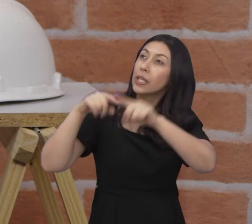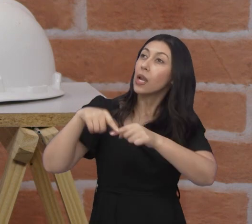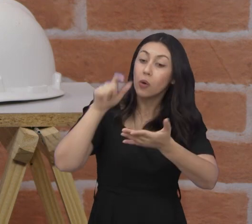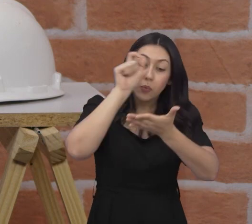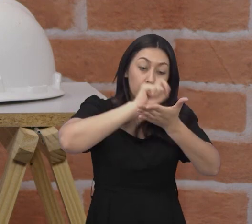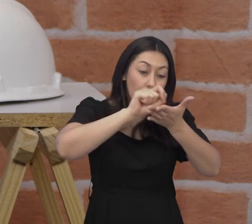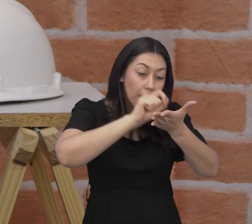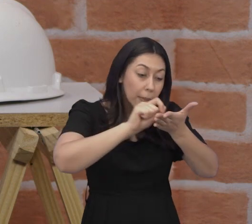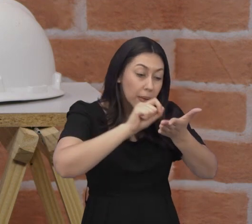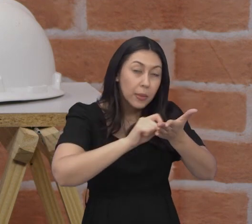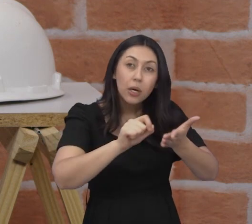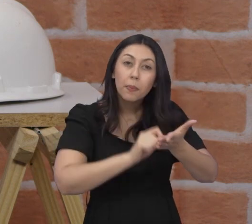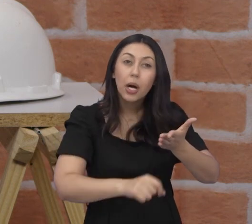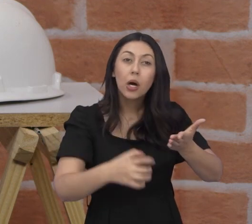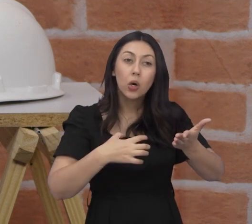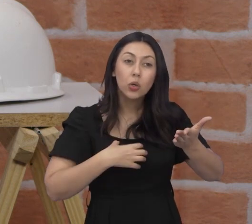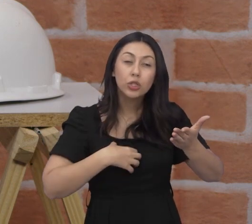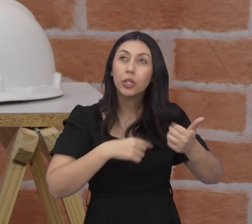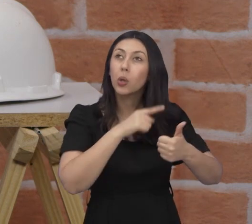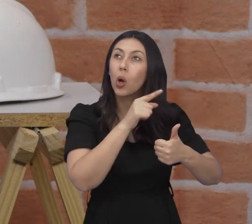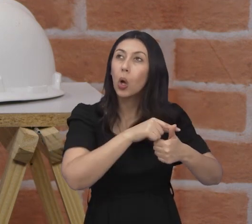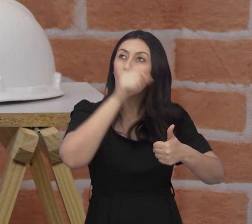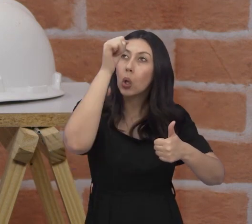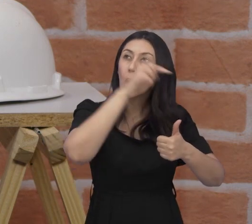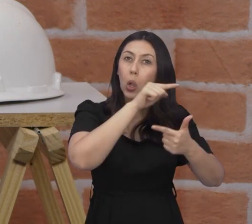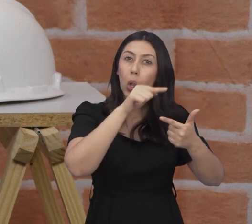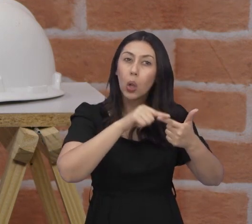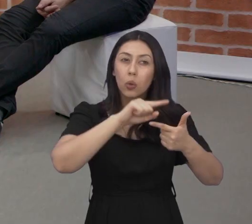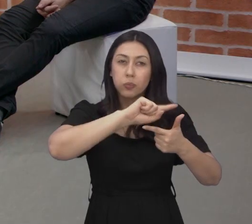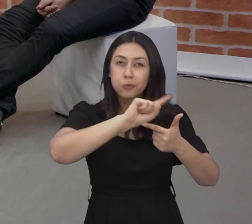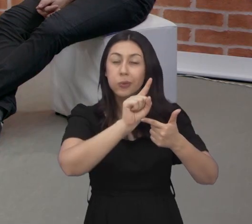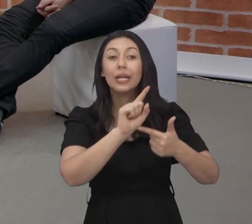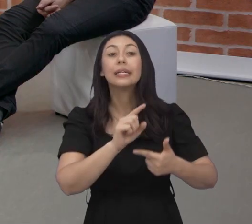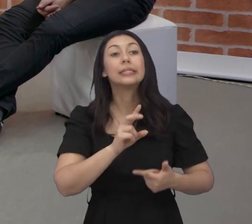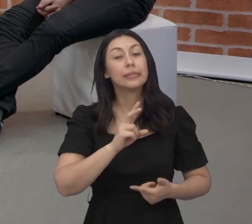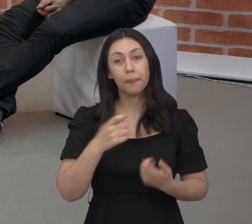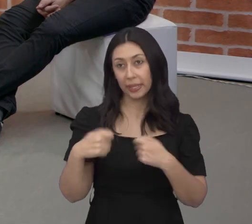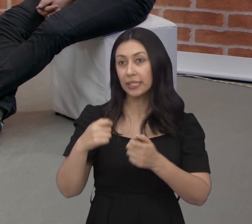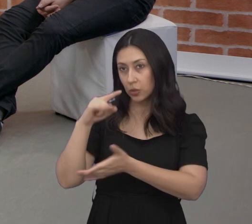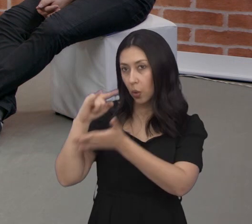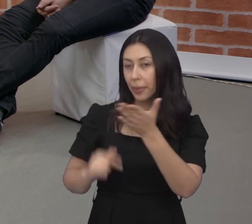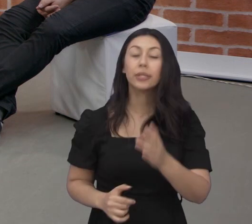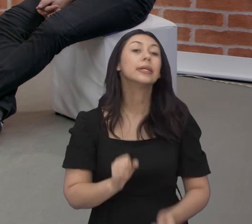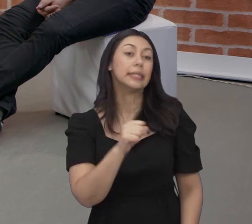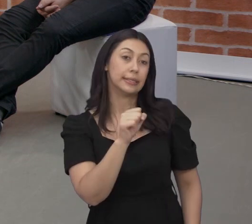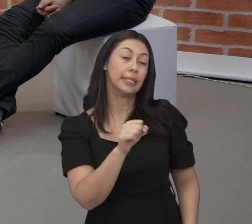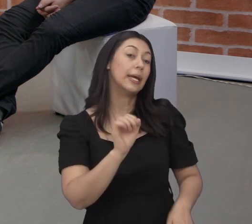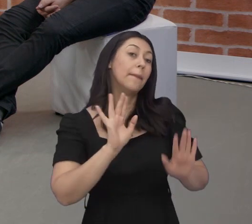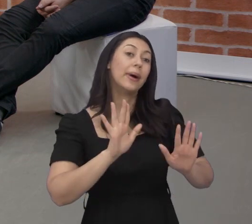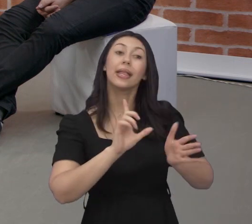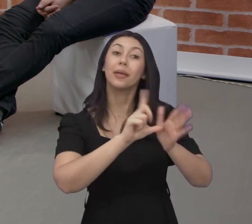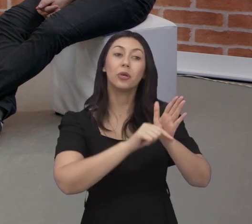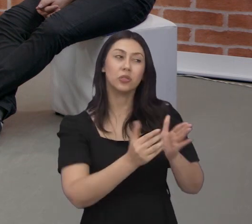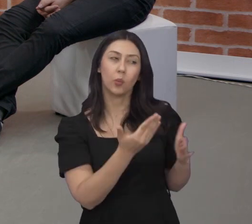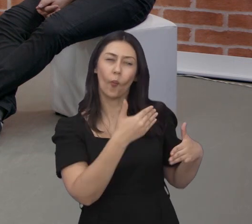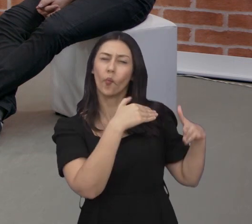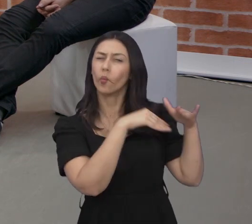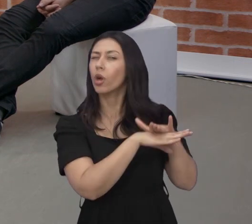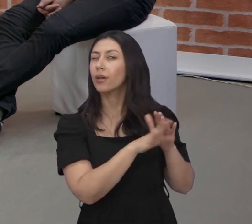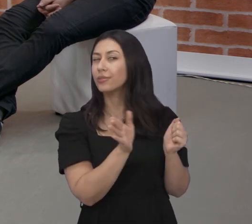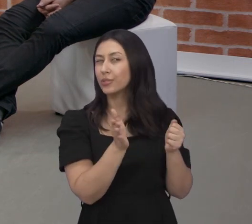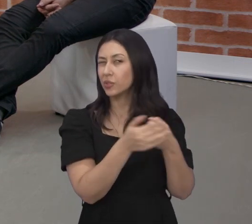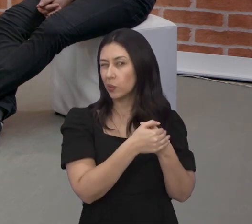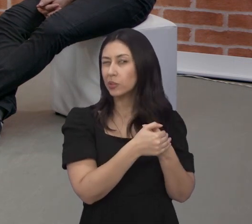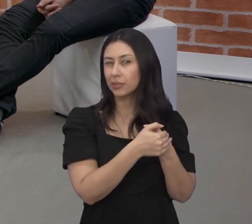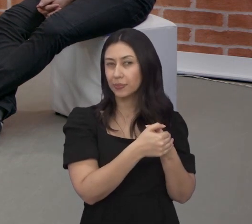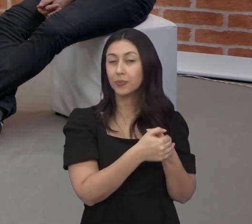Uhum. Ó, o objeto é assim, iluminava, acelerava. Tem que documentar, né? E só que no fundo eles acabam só arquivando. Não tem estudo